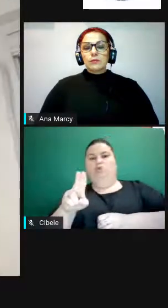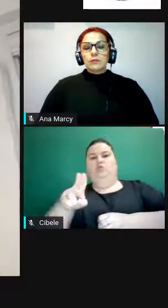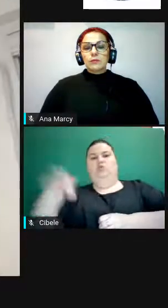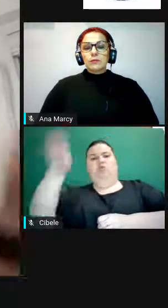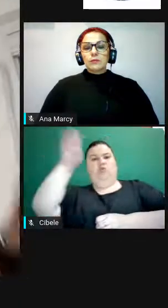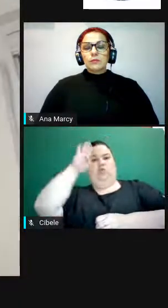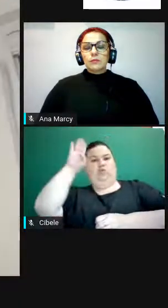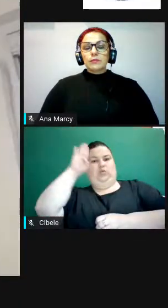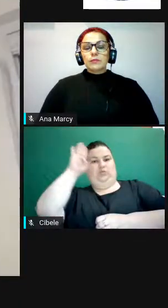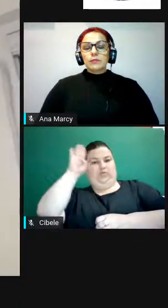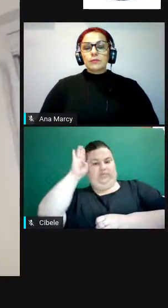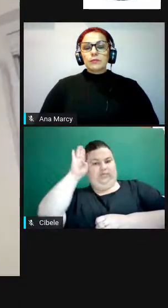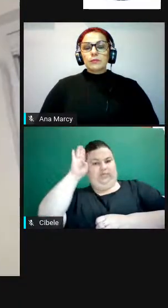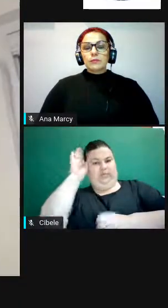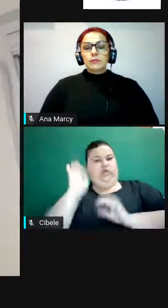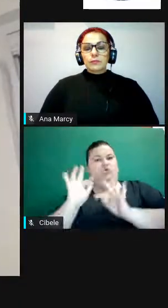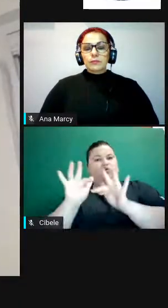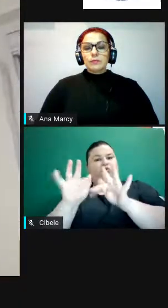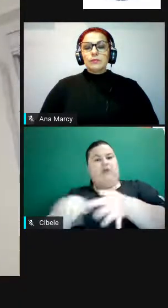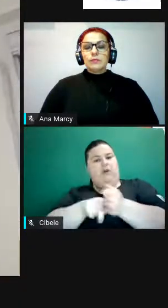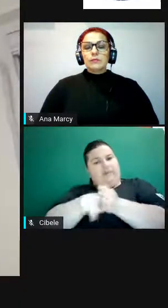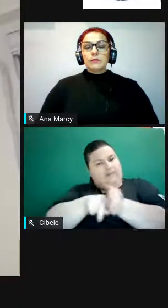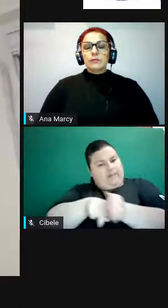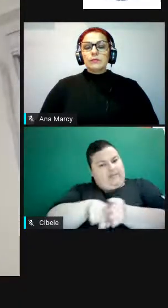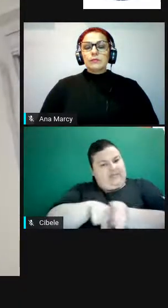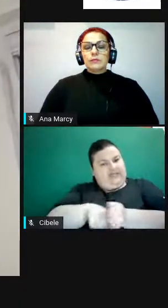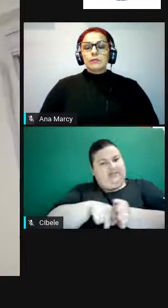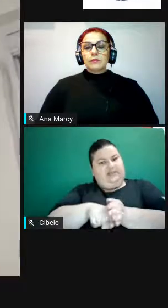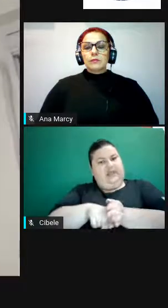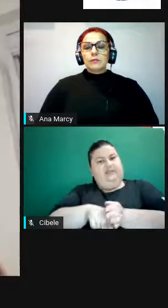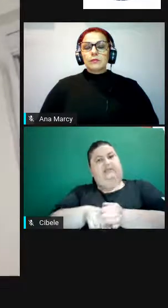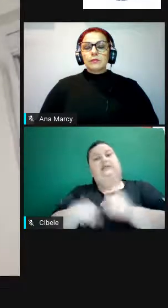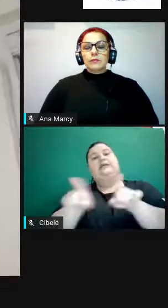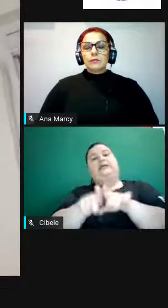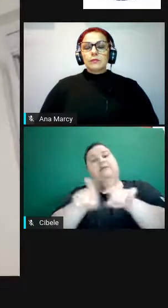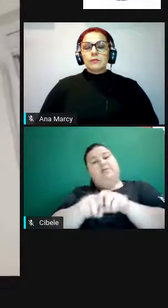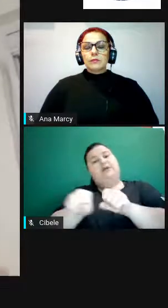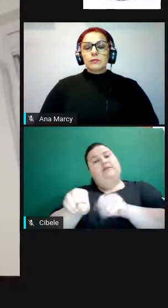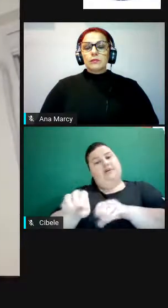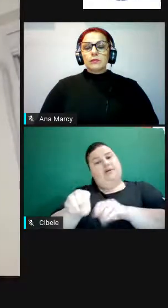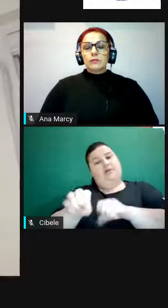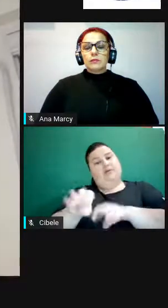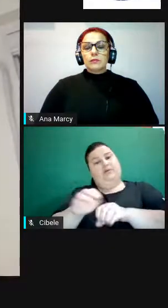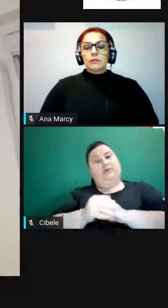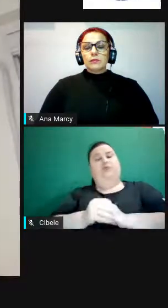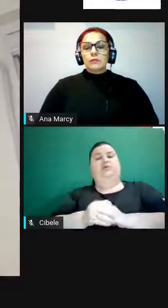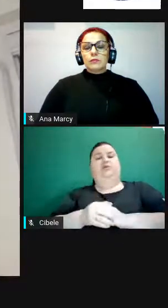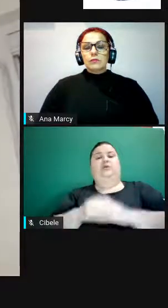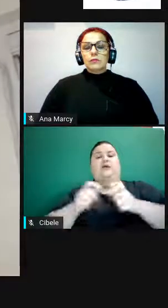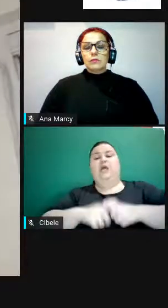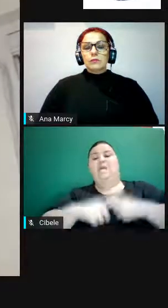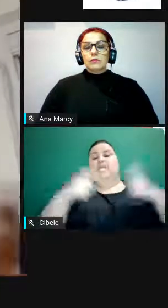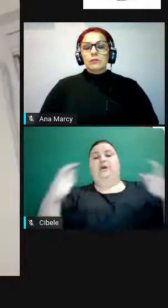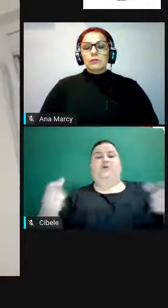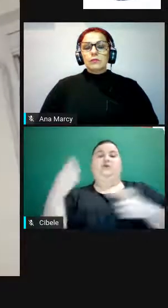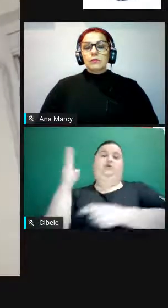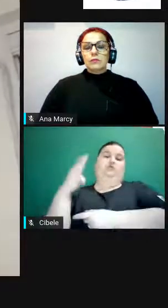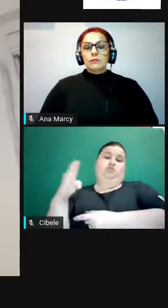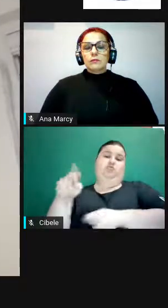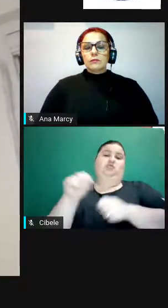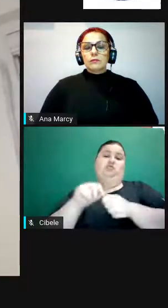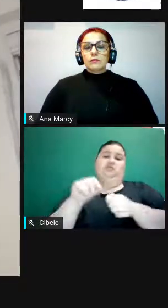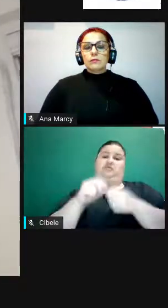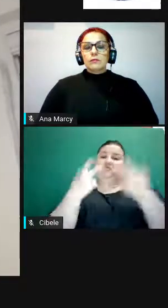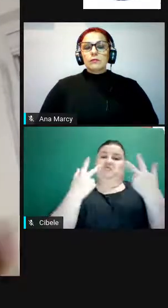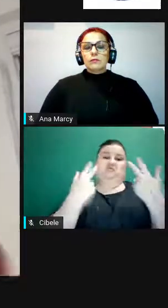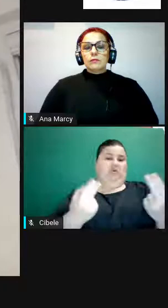academia e quantas a gente fazer pesquisa a gente Pressiona e a maioria dos biólogos para a mesma coisa então a medida que todo